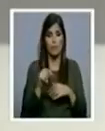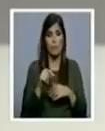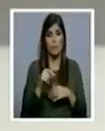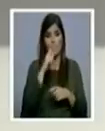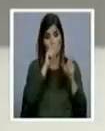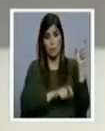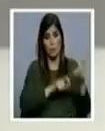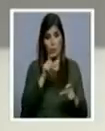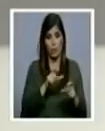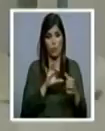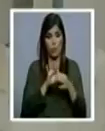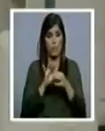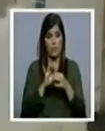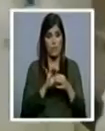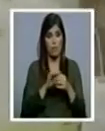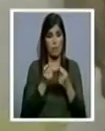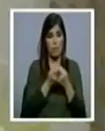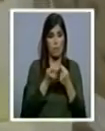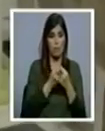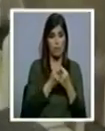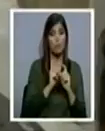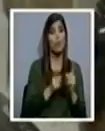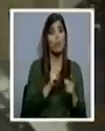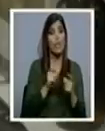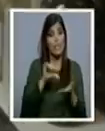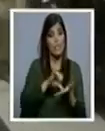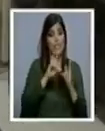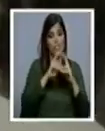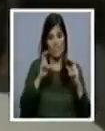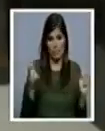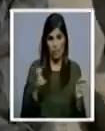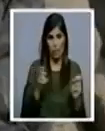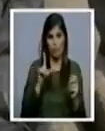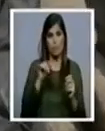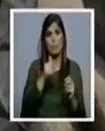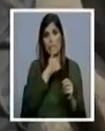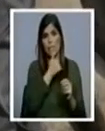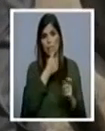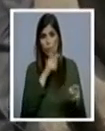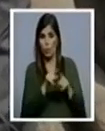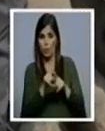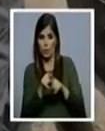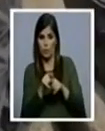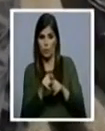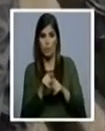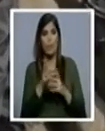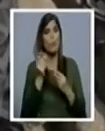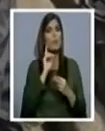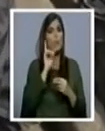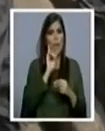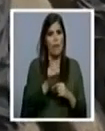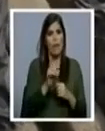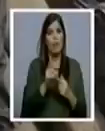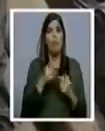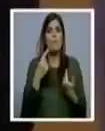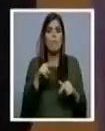da humanidade. Uma relação mais próxima entre os centros de investigação e os decisores políticos é